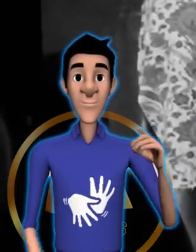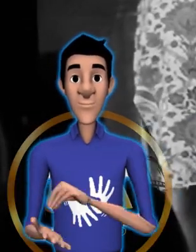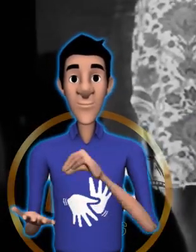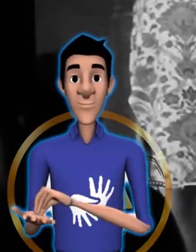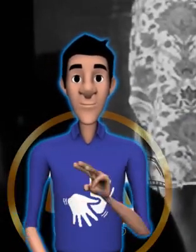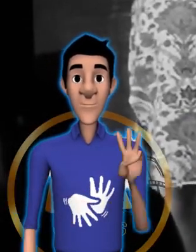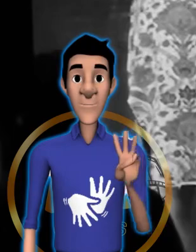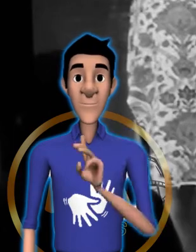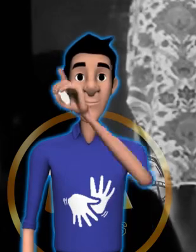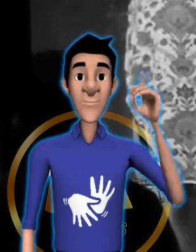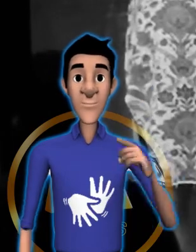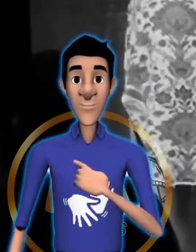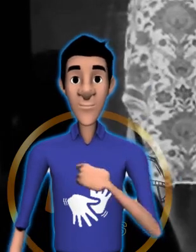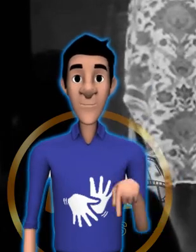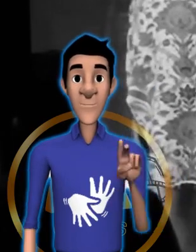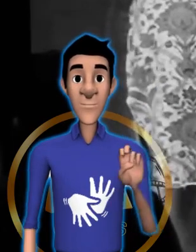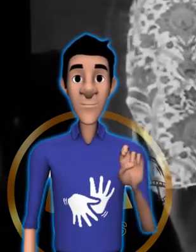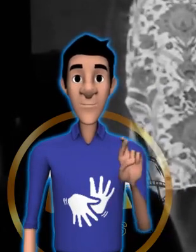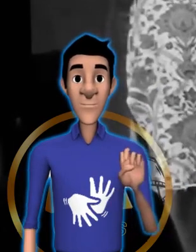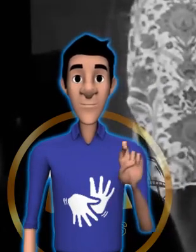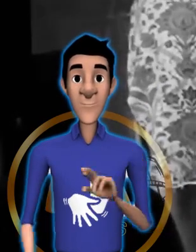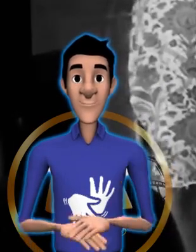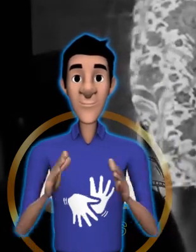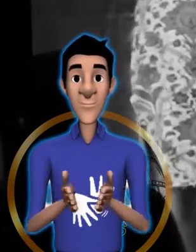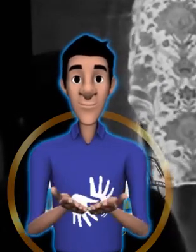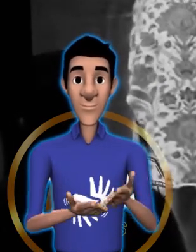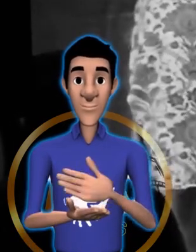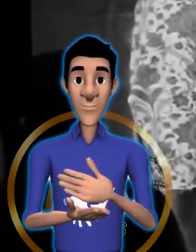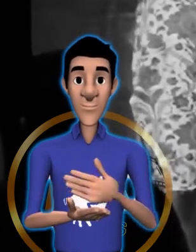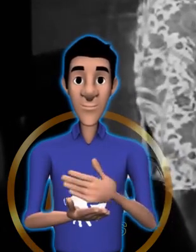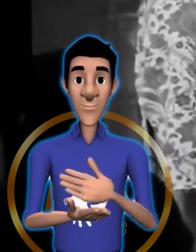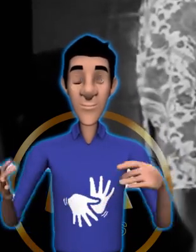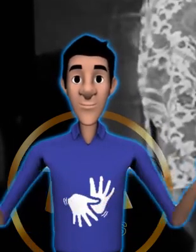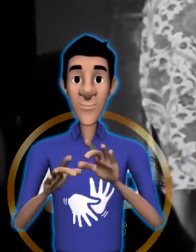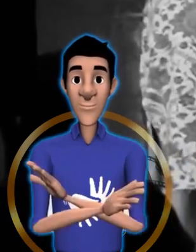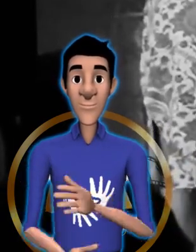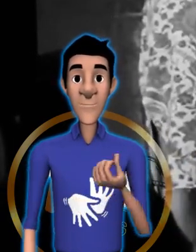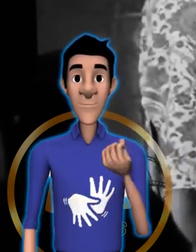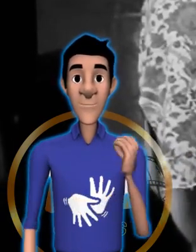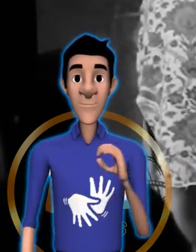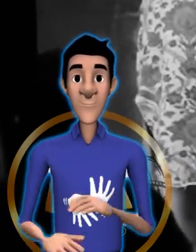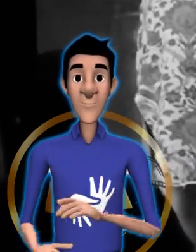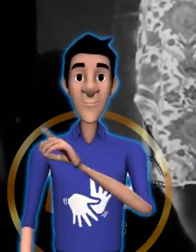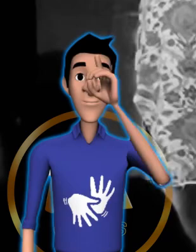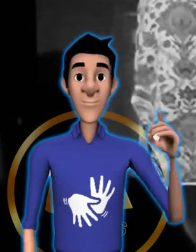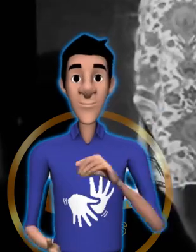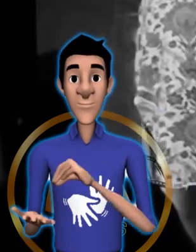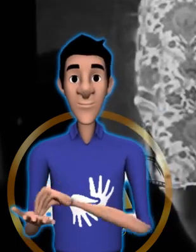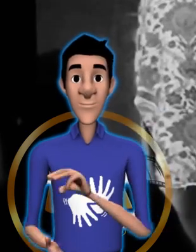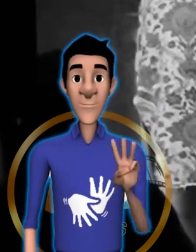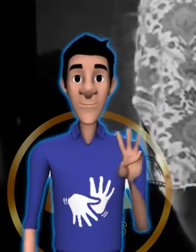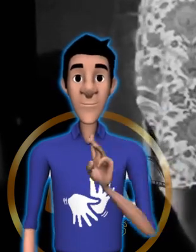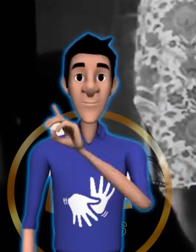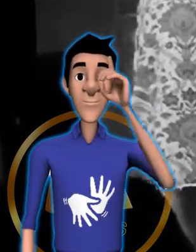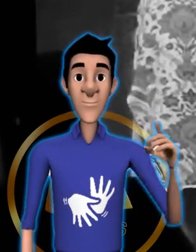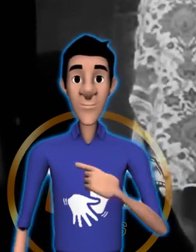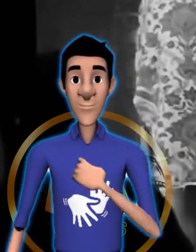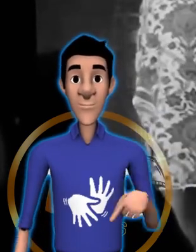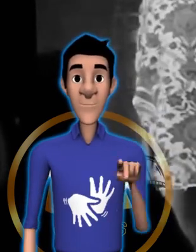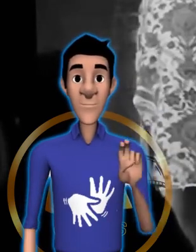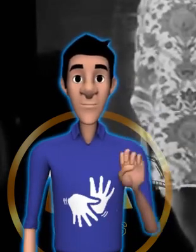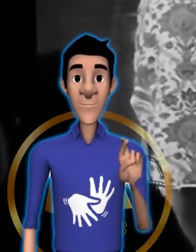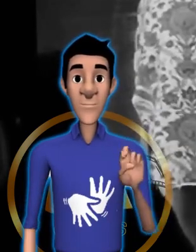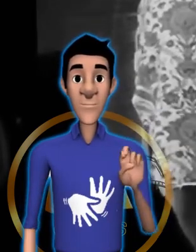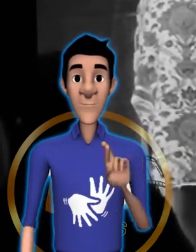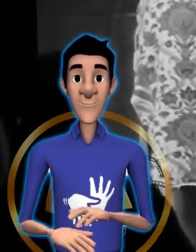estão procurando por mim hoje buscam em mim aquilo que eu busquei e não encontrei. Então, se a sua vida ou algo na